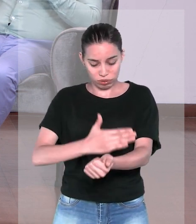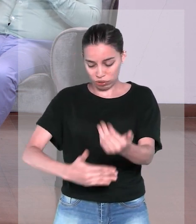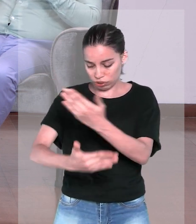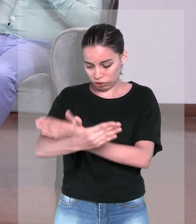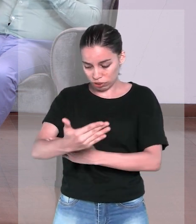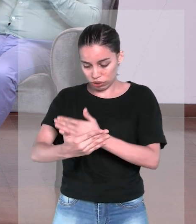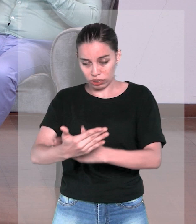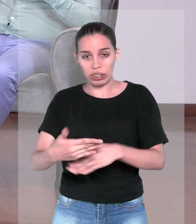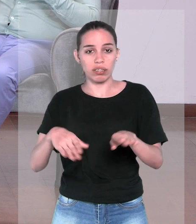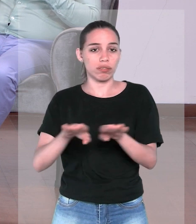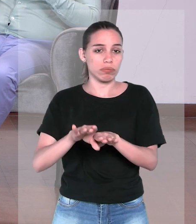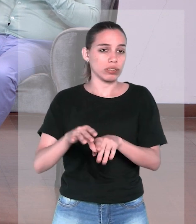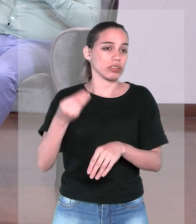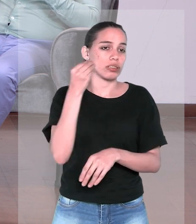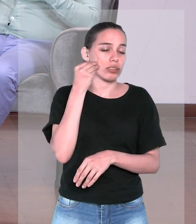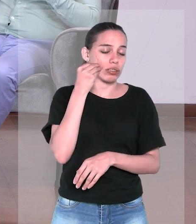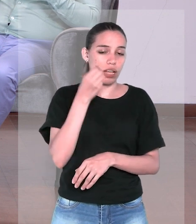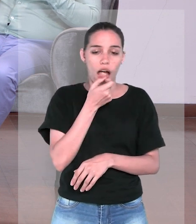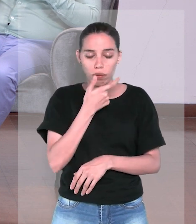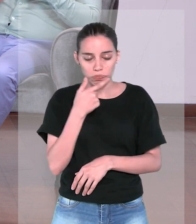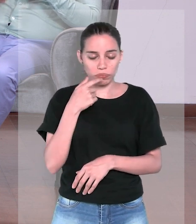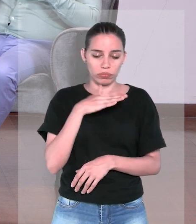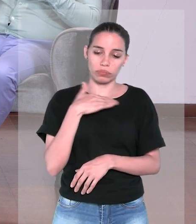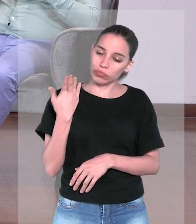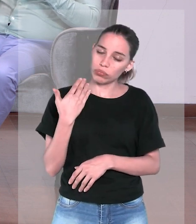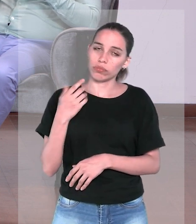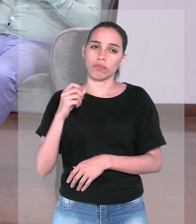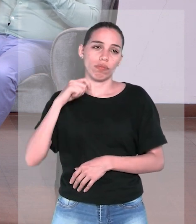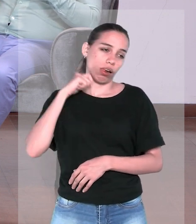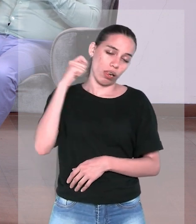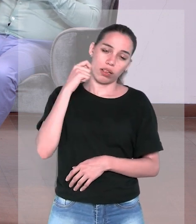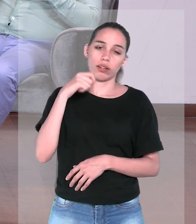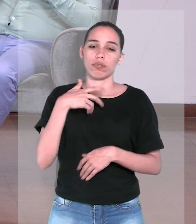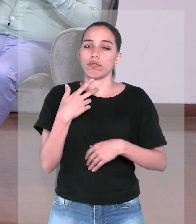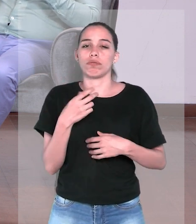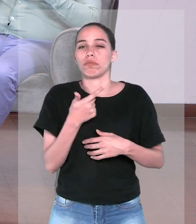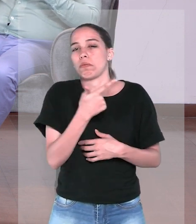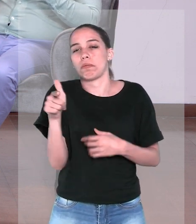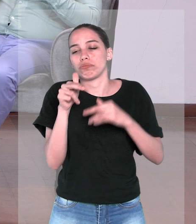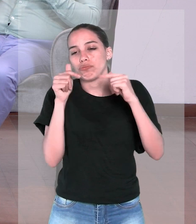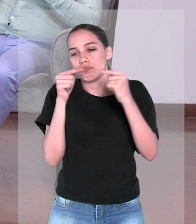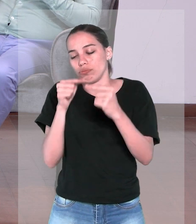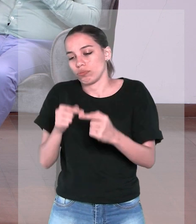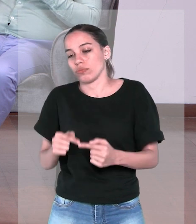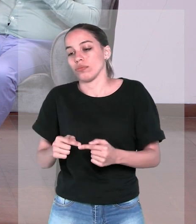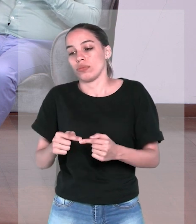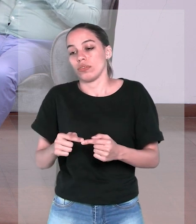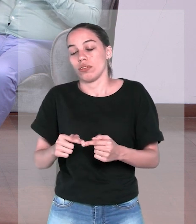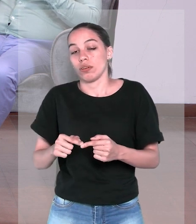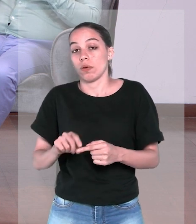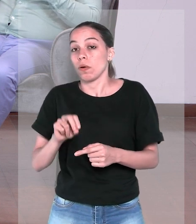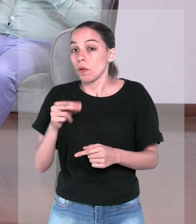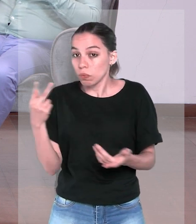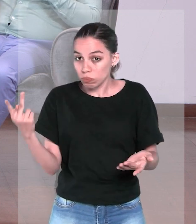a princípio, não tem susto. O susto começava quando o comportamento